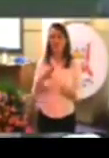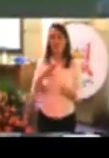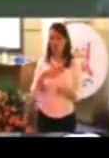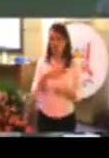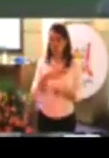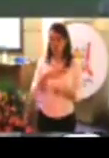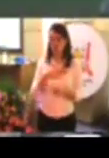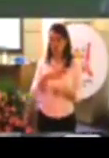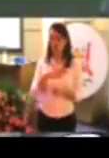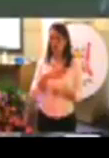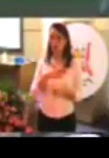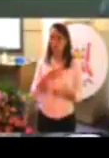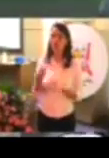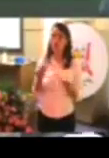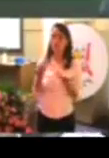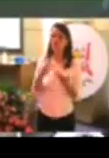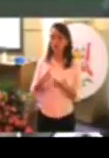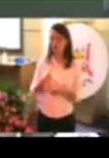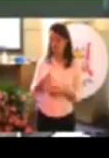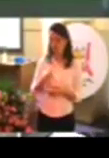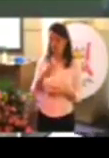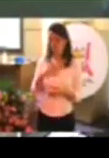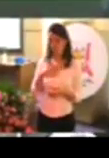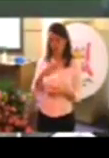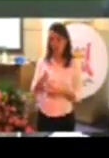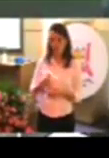Eu tenho procurado na minha vida